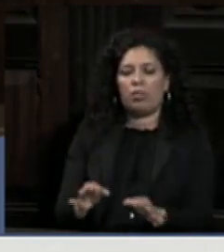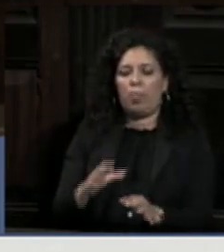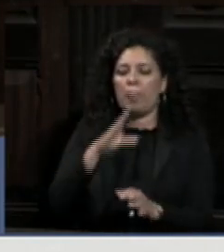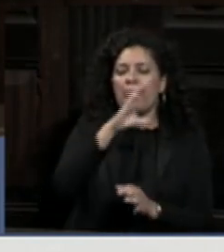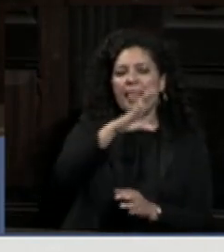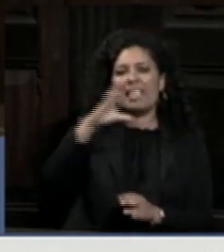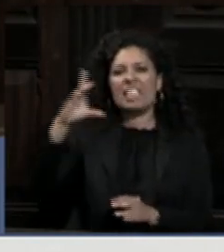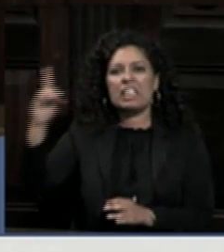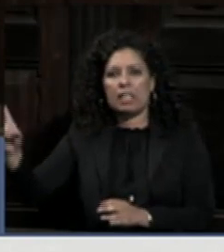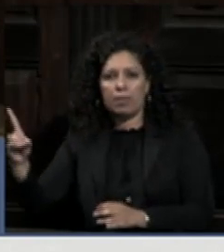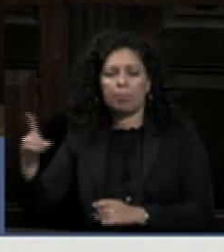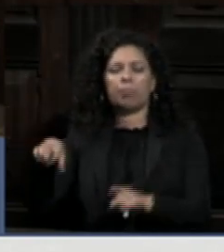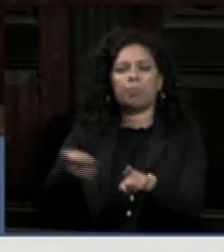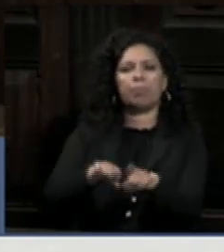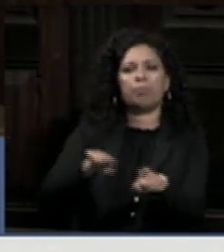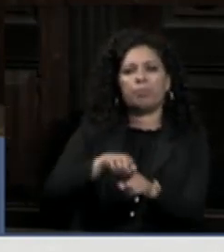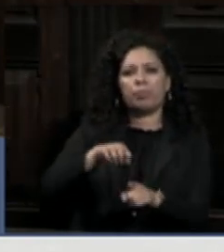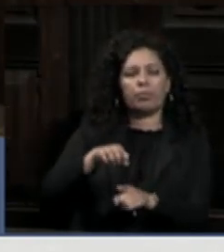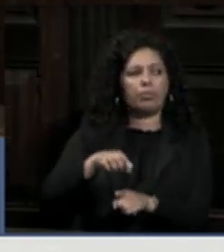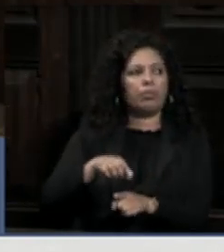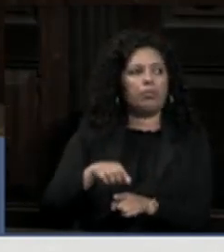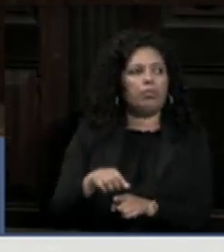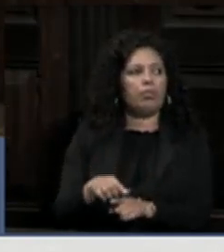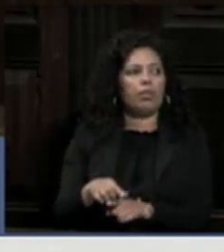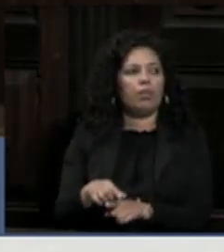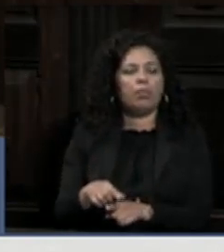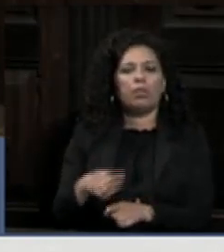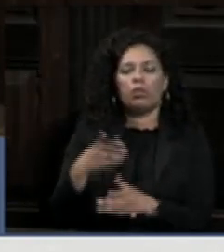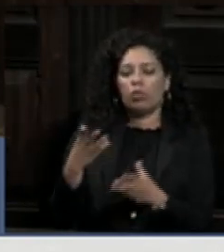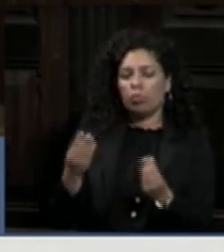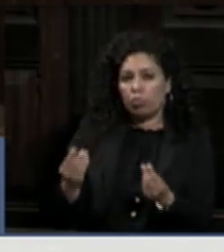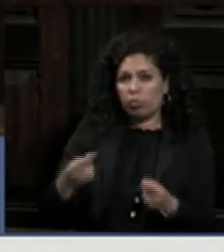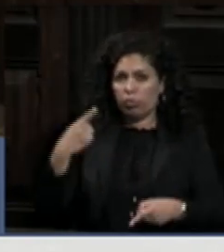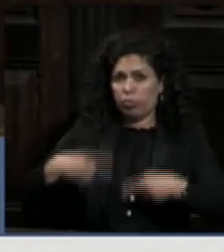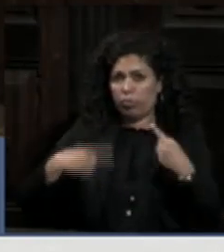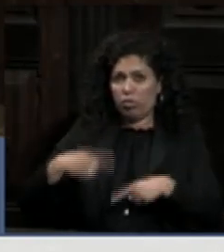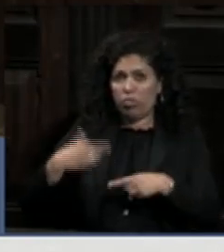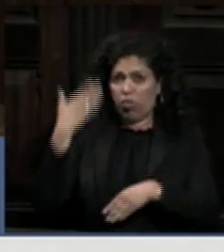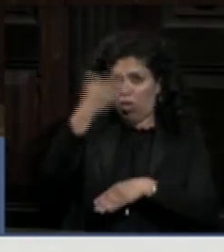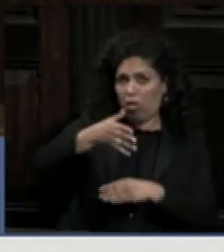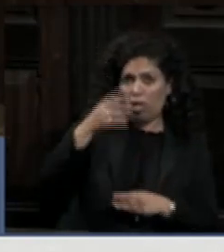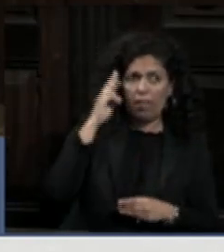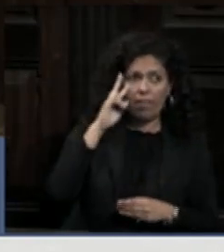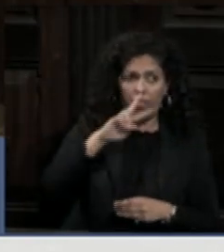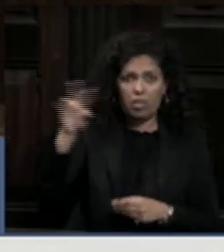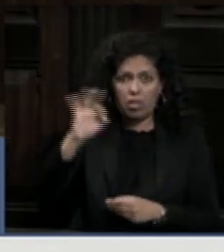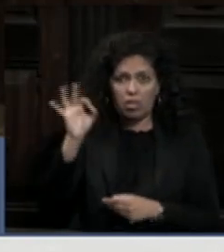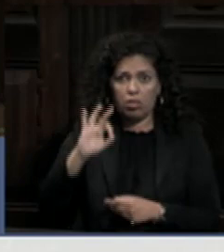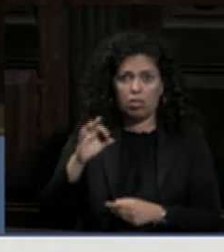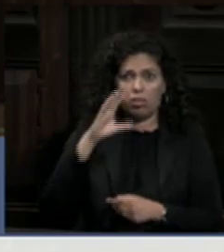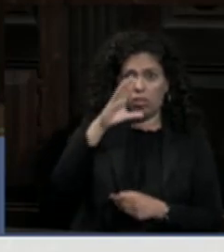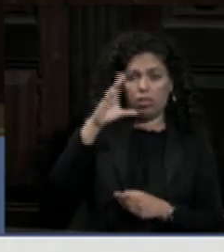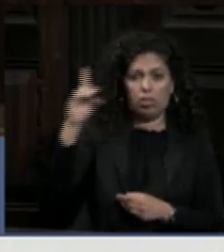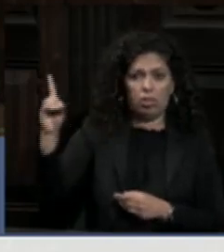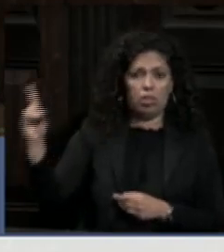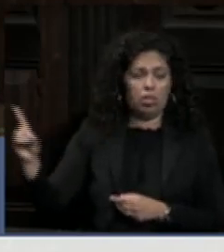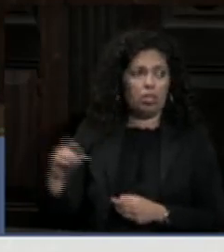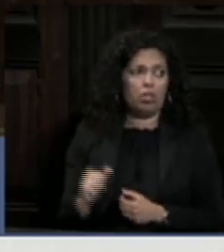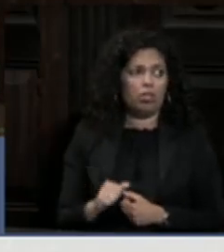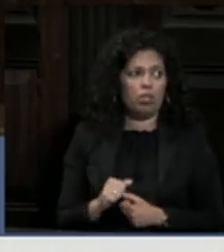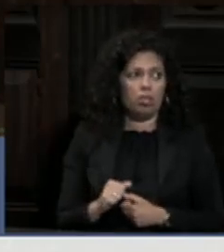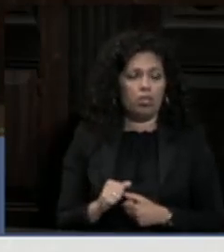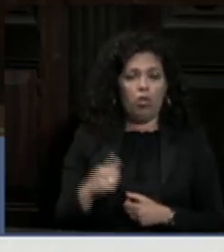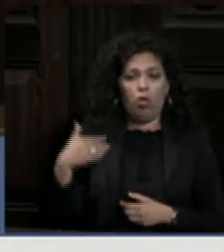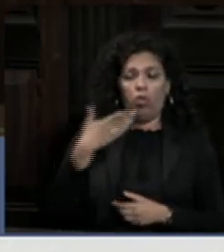sim deputado júnior brunelli a maioria dos políticos não aparece na cidade de deus só aparecem em época